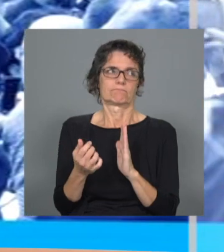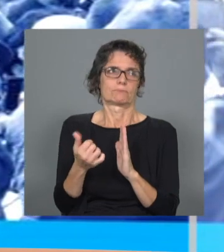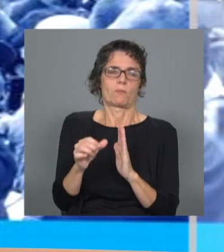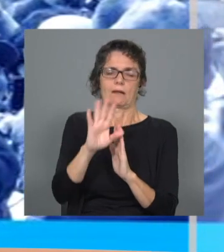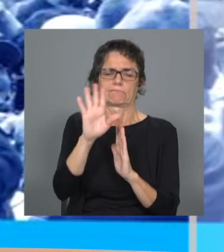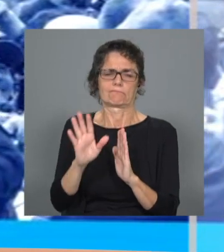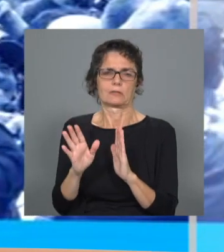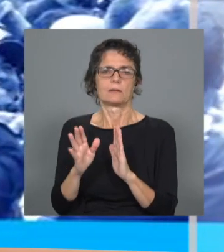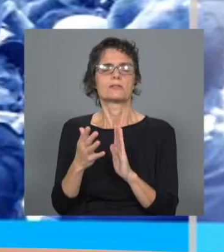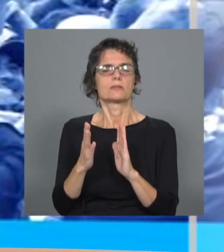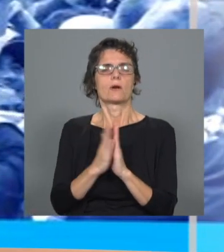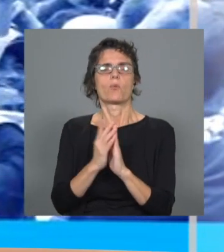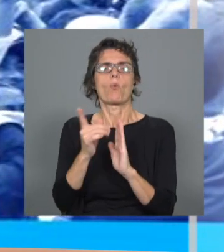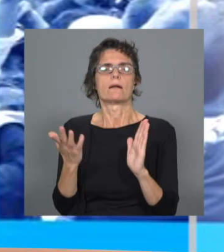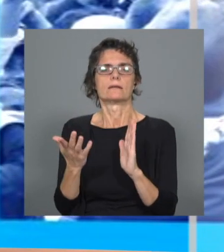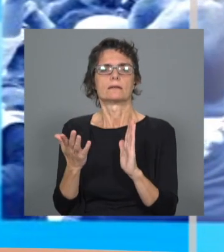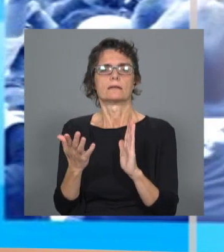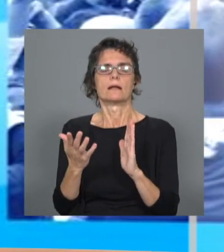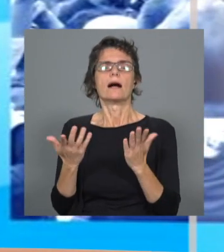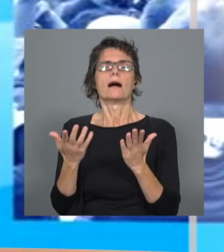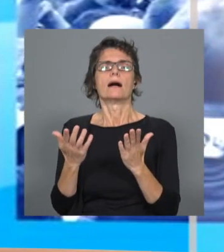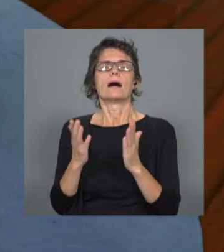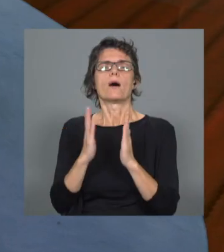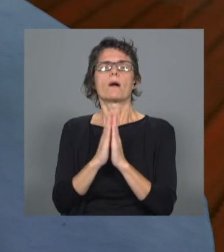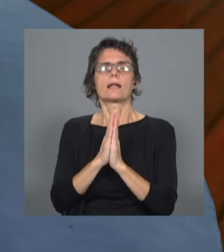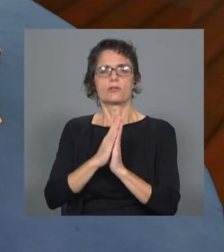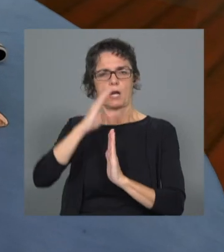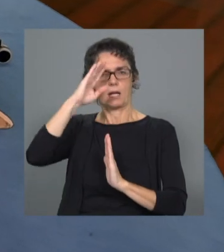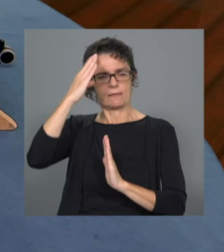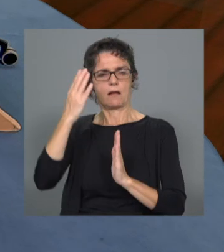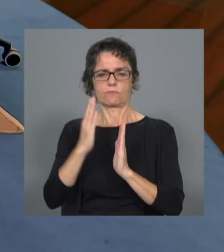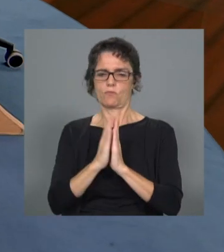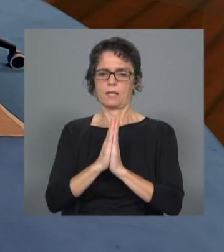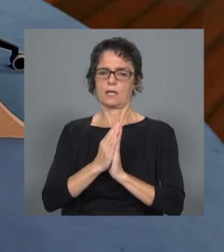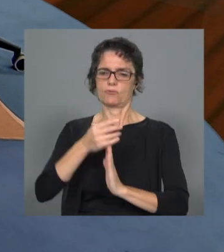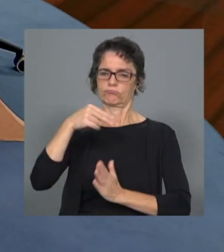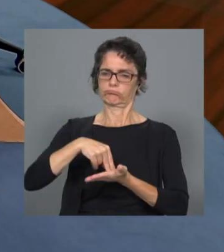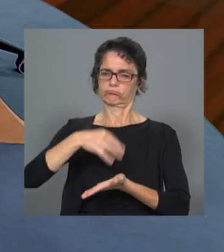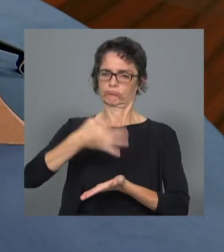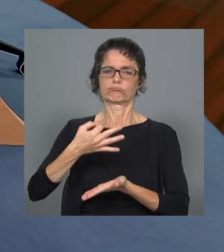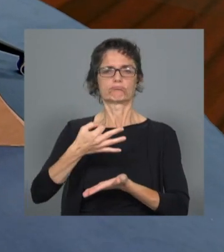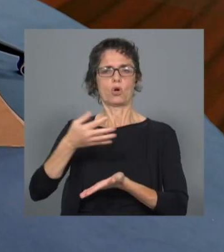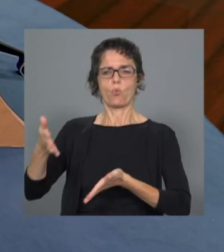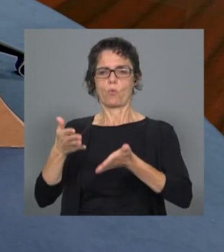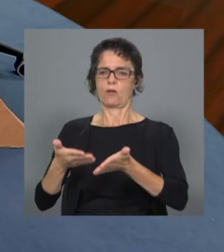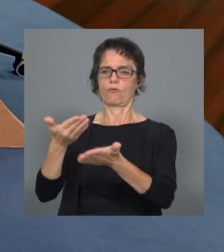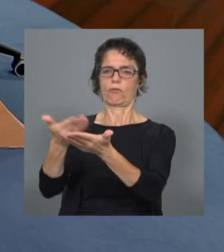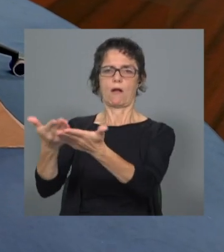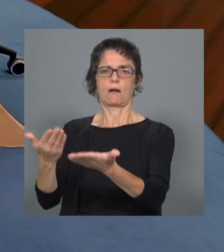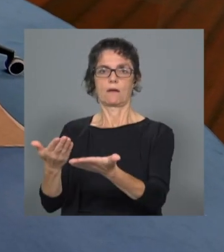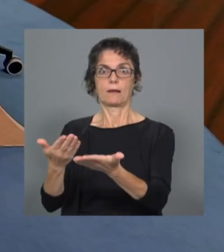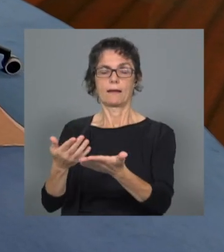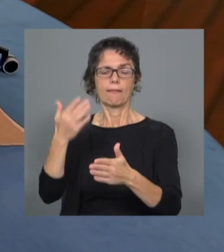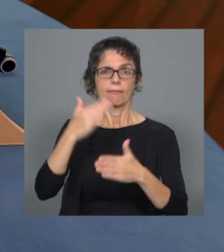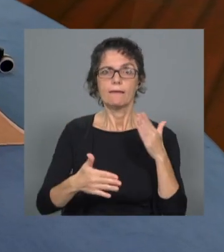sequer é a imagem da Igreja dogmática, ou seja, que sabe sempre tudo e que sabe para onde é que as pessoas devem ir. E assumir num processo sinodal, alargado a todo o